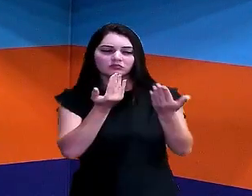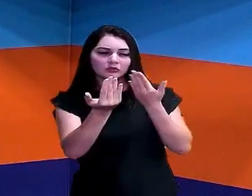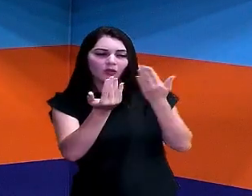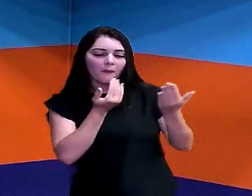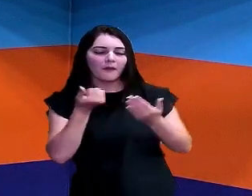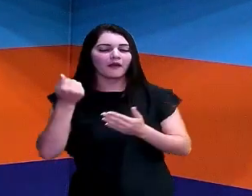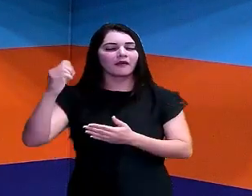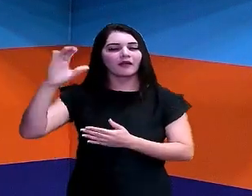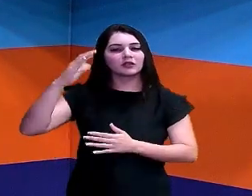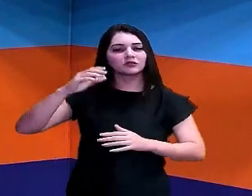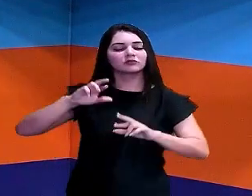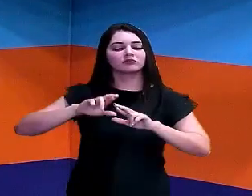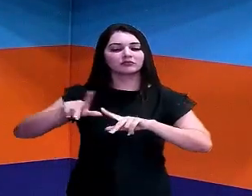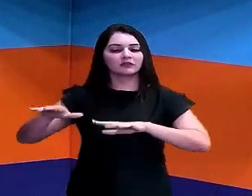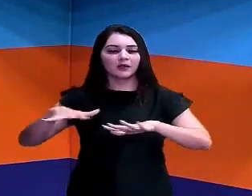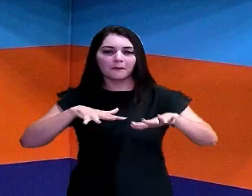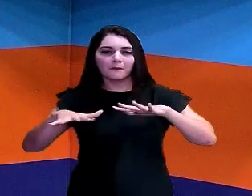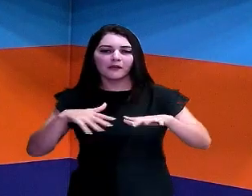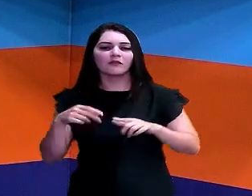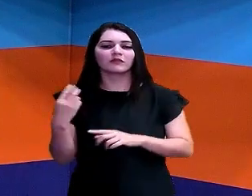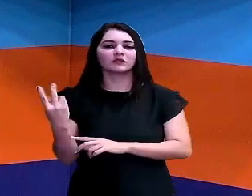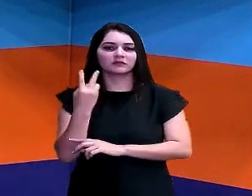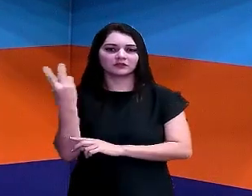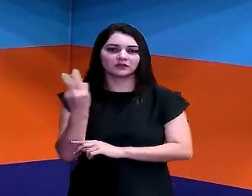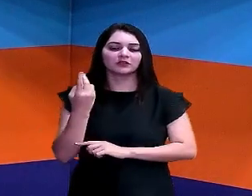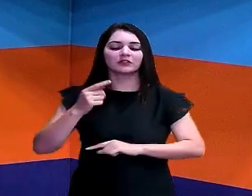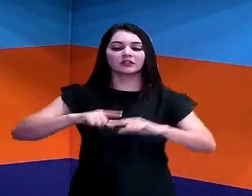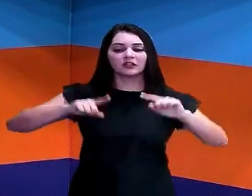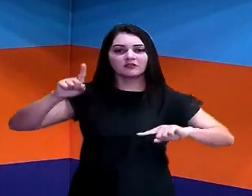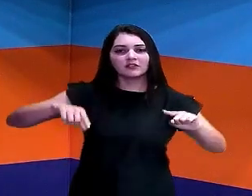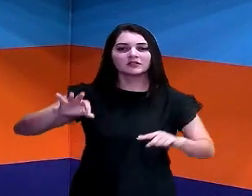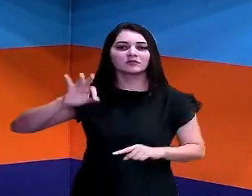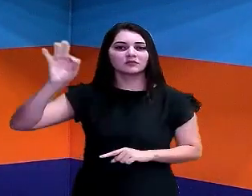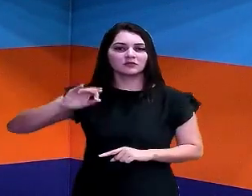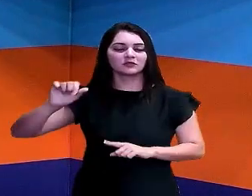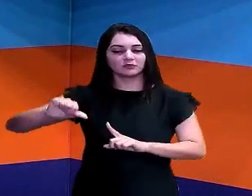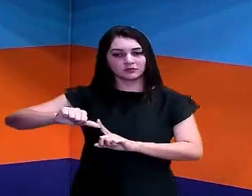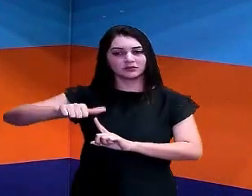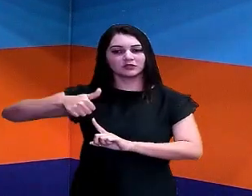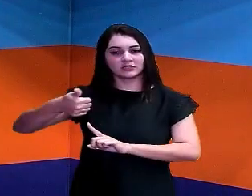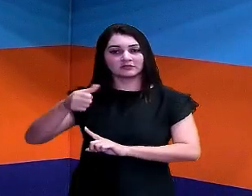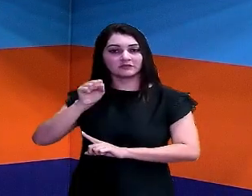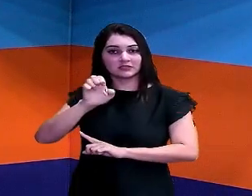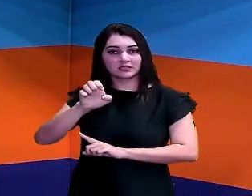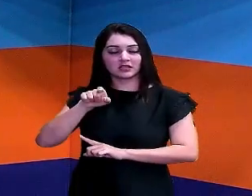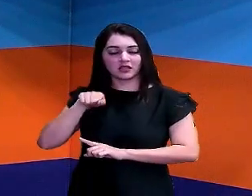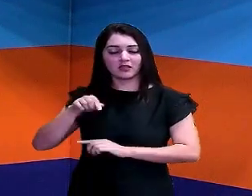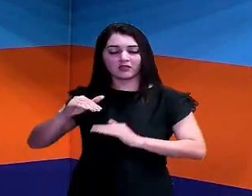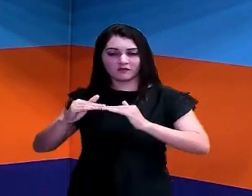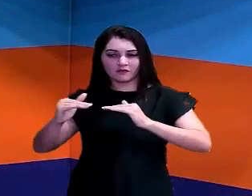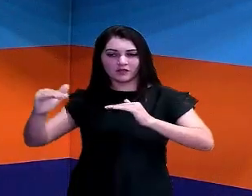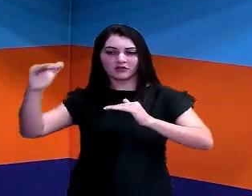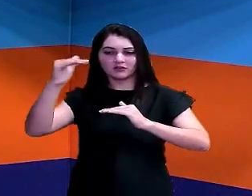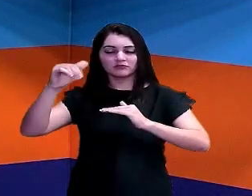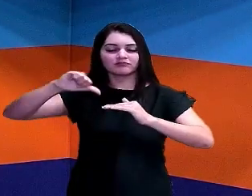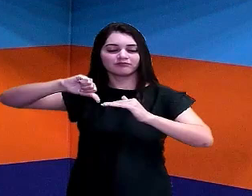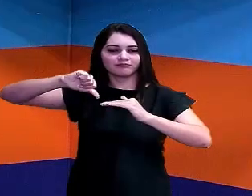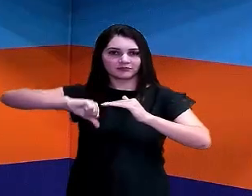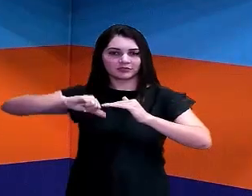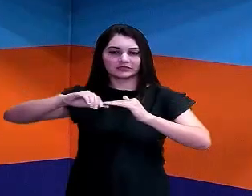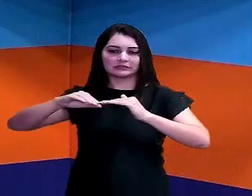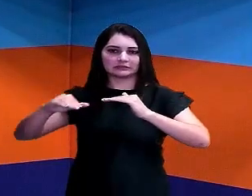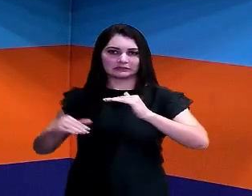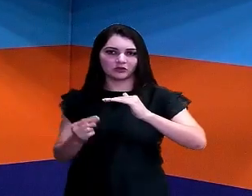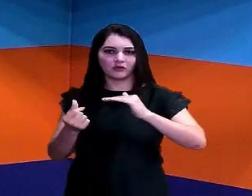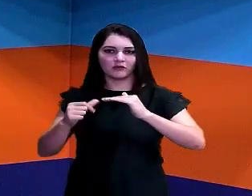ações com diferentes movimentos de preço, e a variação percentual será positiva se o preço da ação tiver aumentado e negativa se o preço da ação